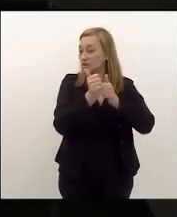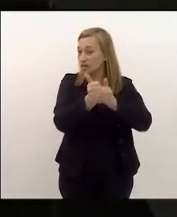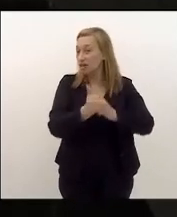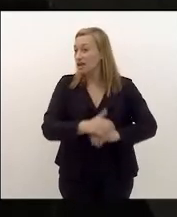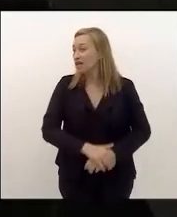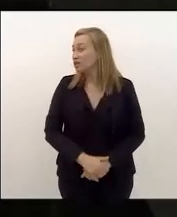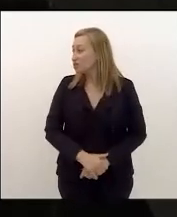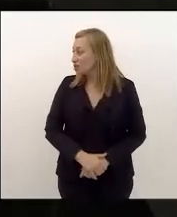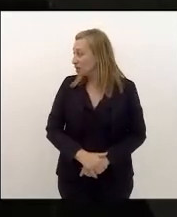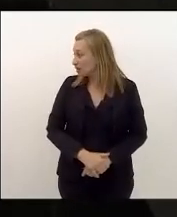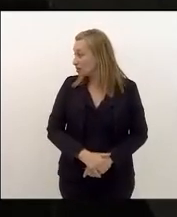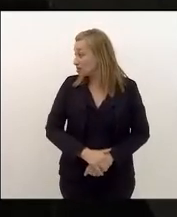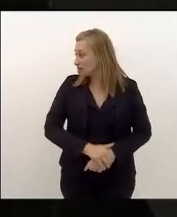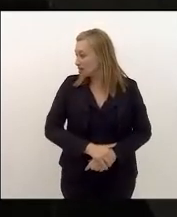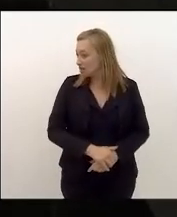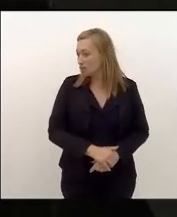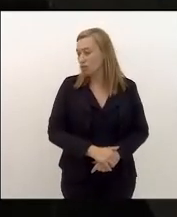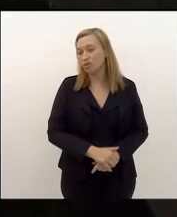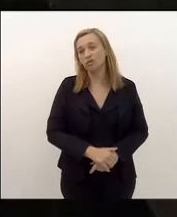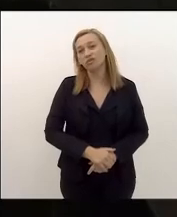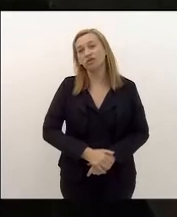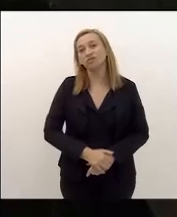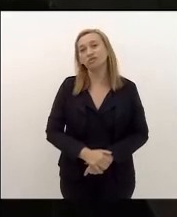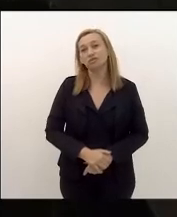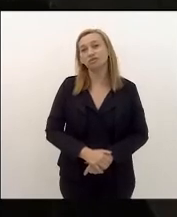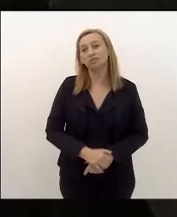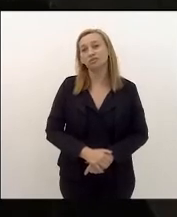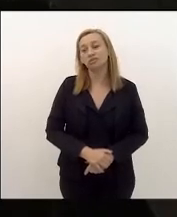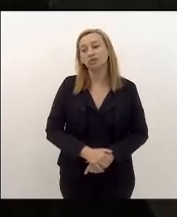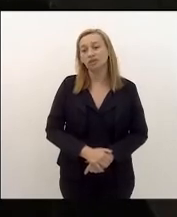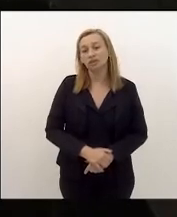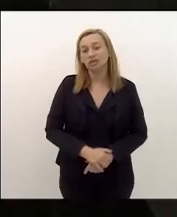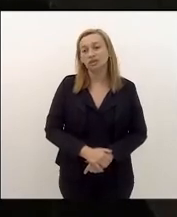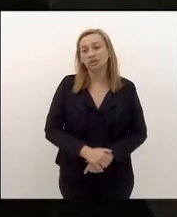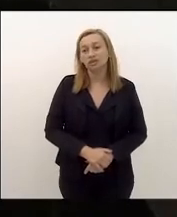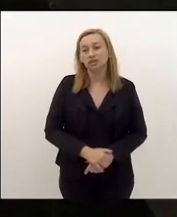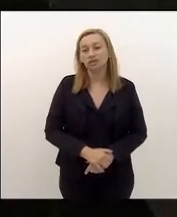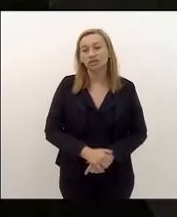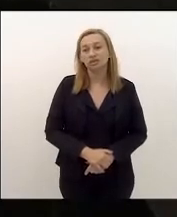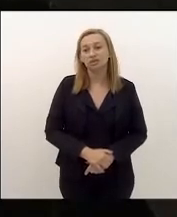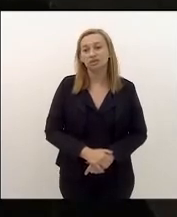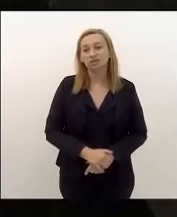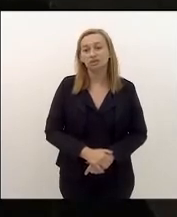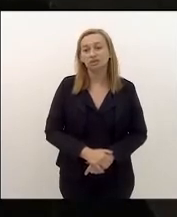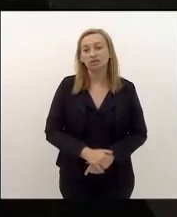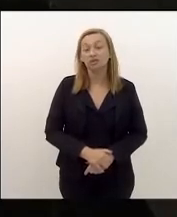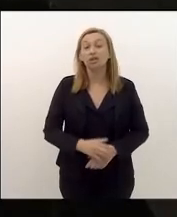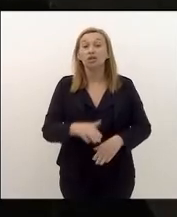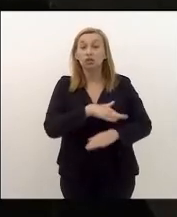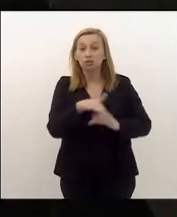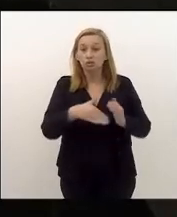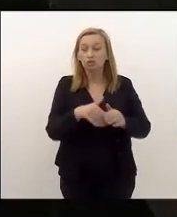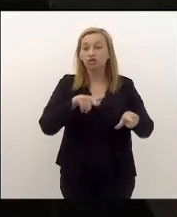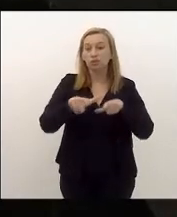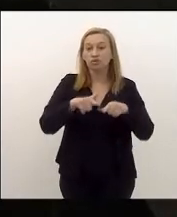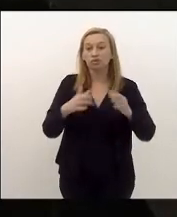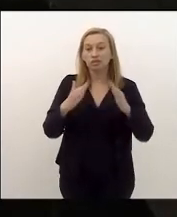redes sociais, imprensa, e trabalhadoras e trabalhadores desta